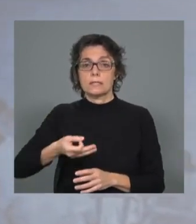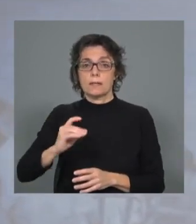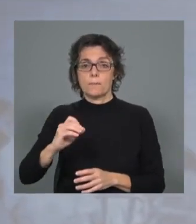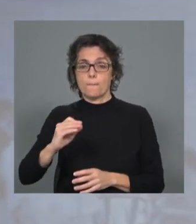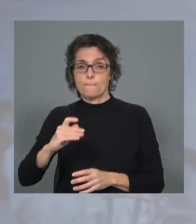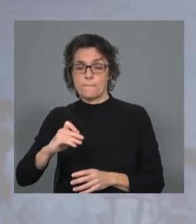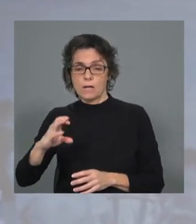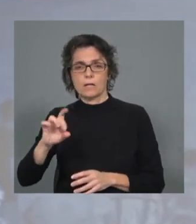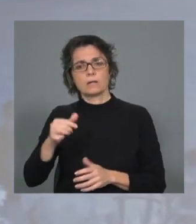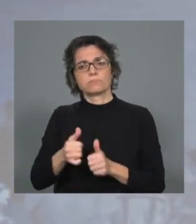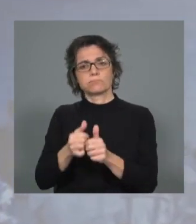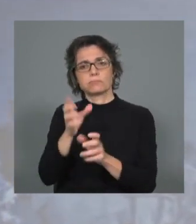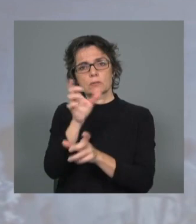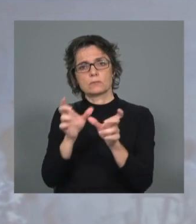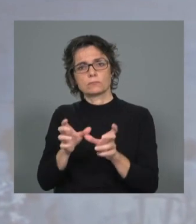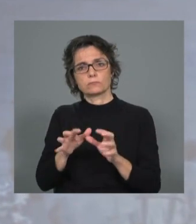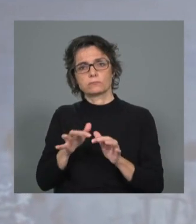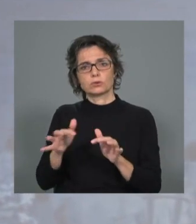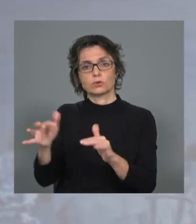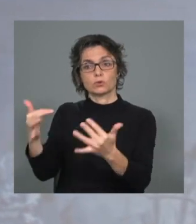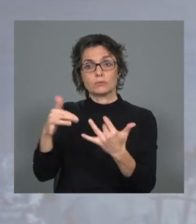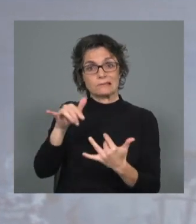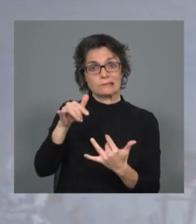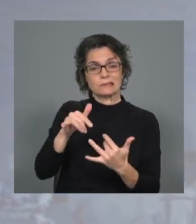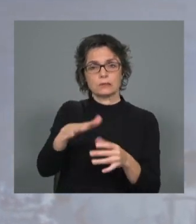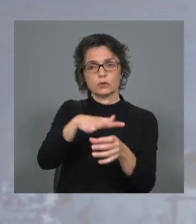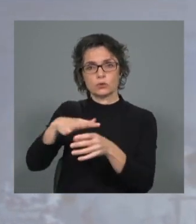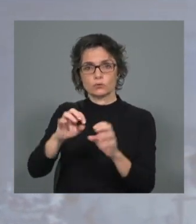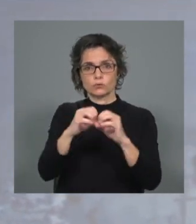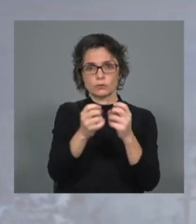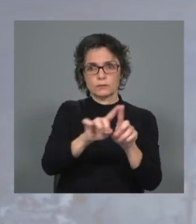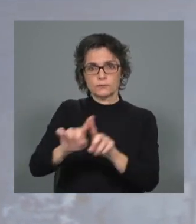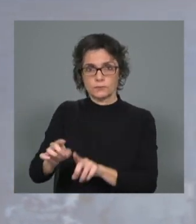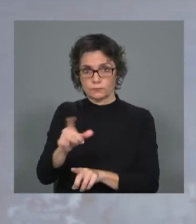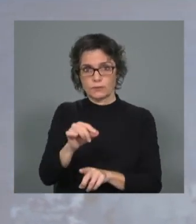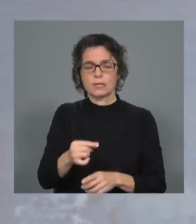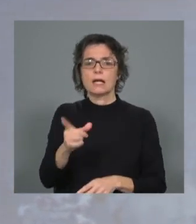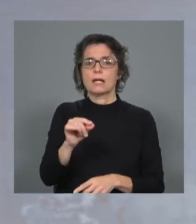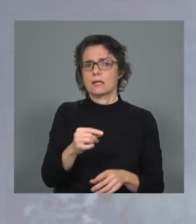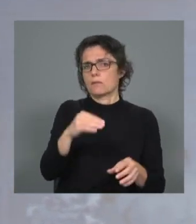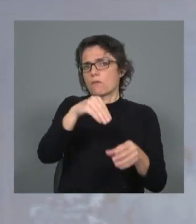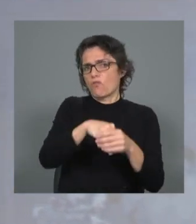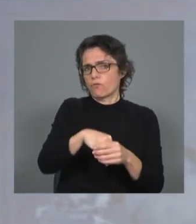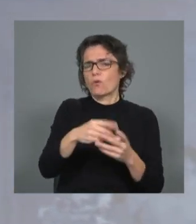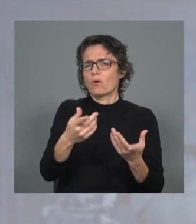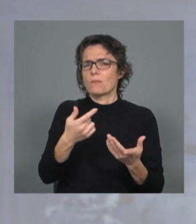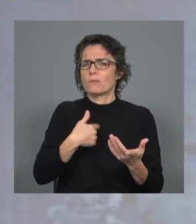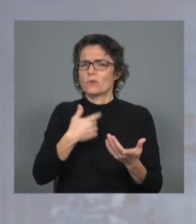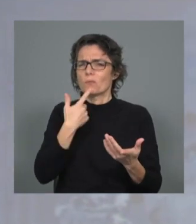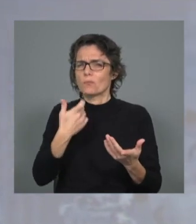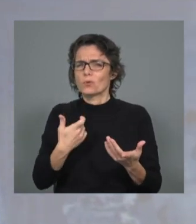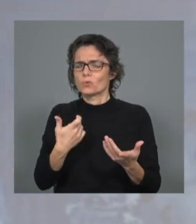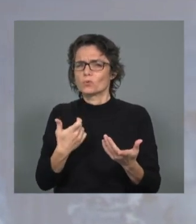diferentes contextos sociais. Também nesta possibilidade ou não de votar, e qual é o interesse dessa população